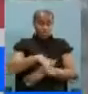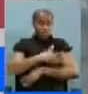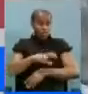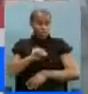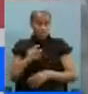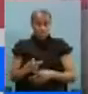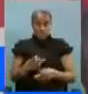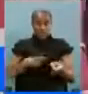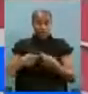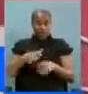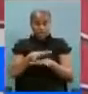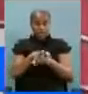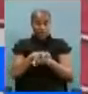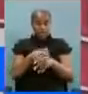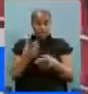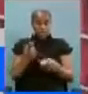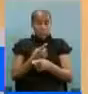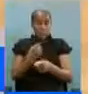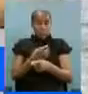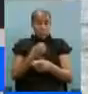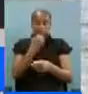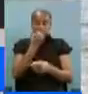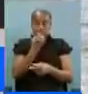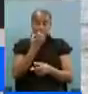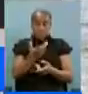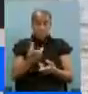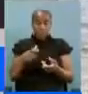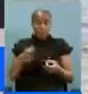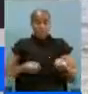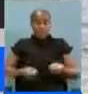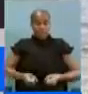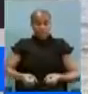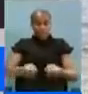para as ruas de São Vicente a vender peixes, verduras e frutas em carrinhos de mão.